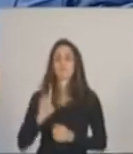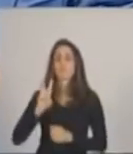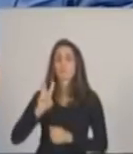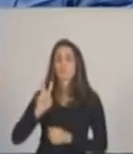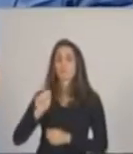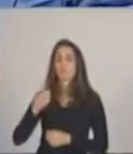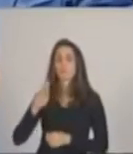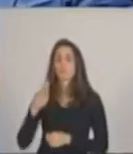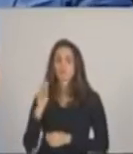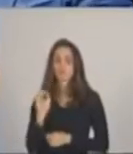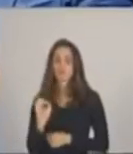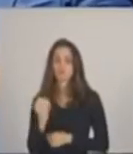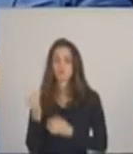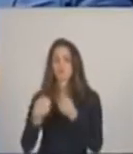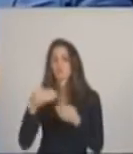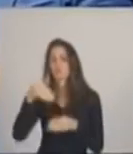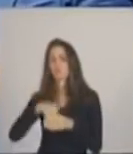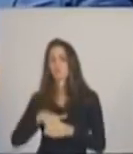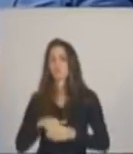vota?